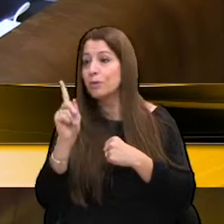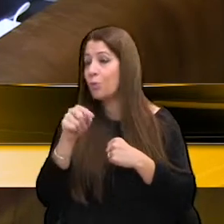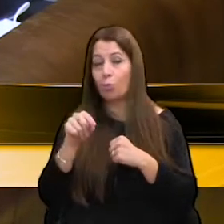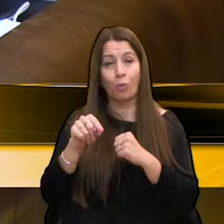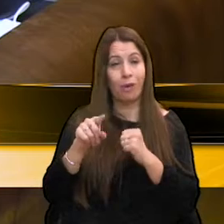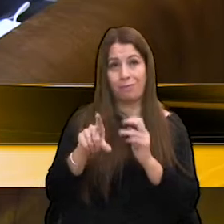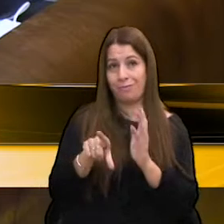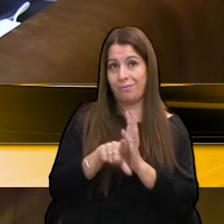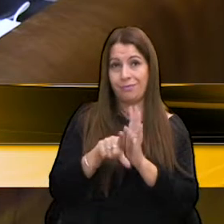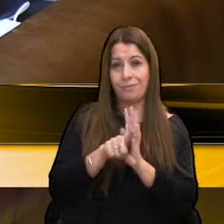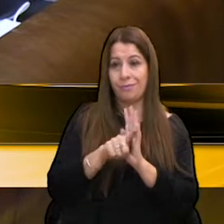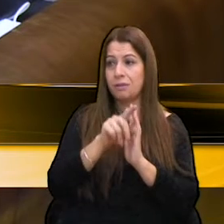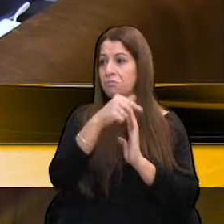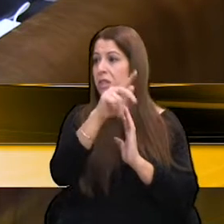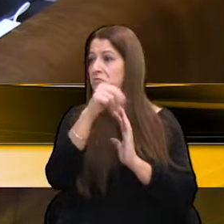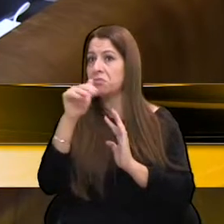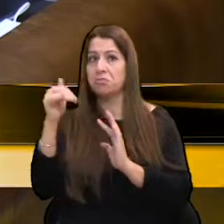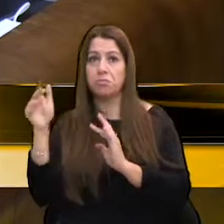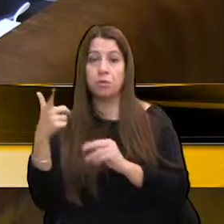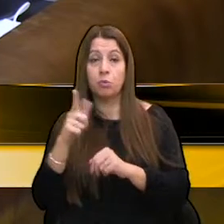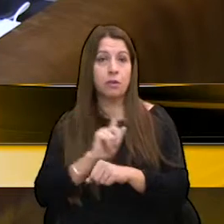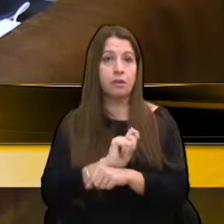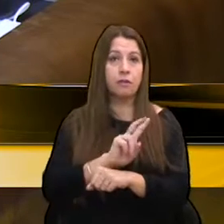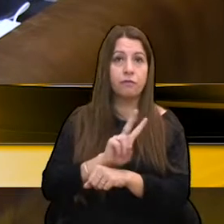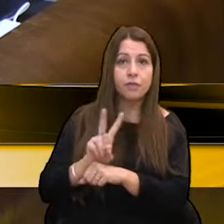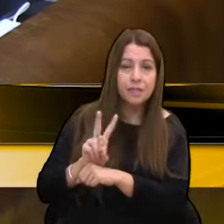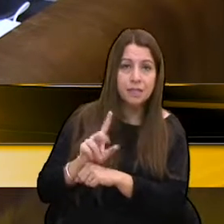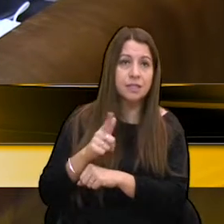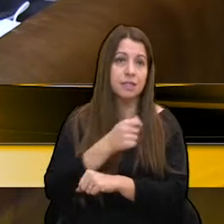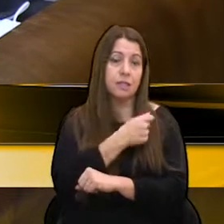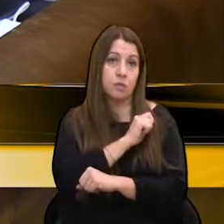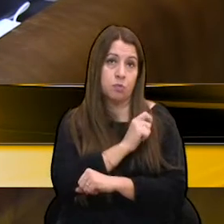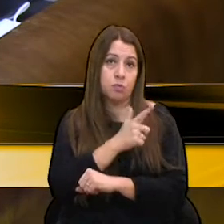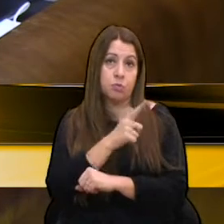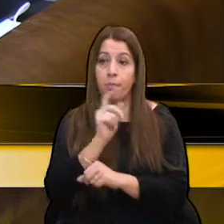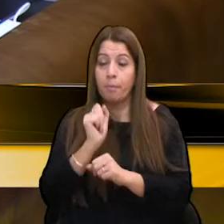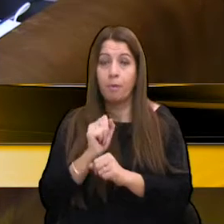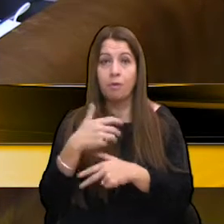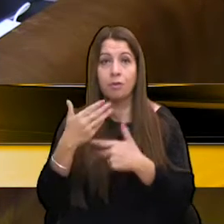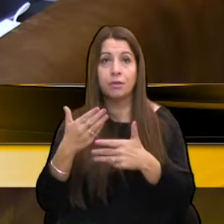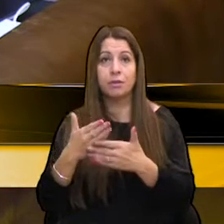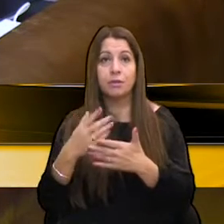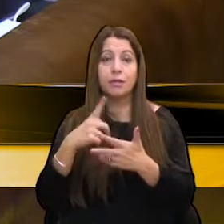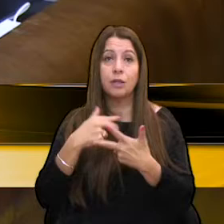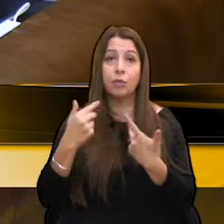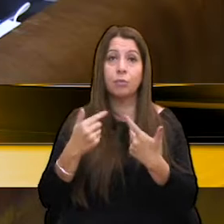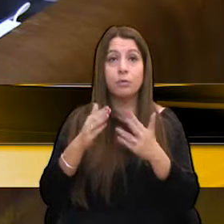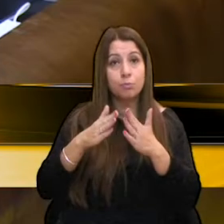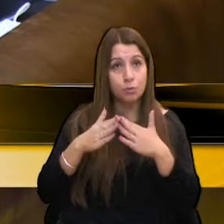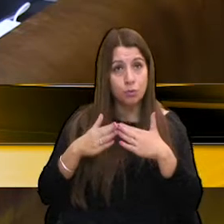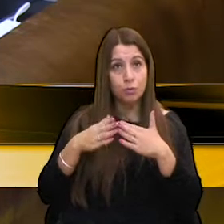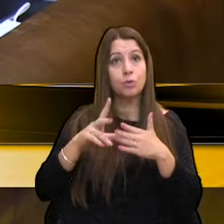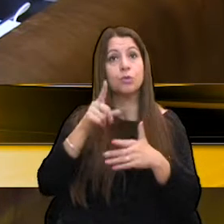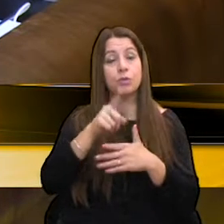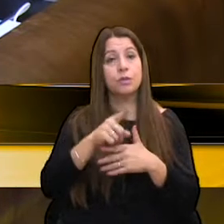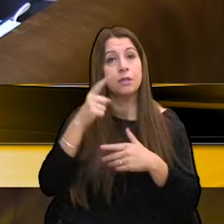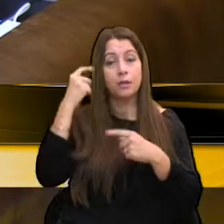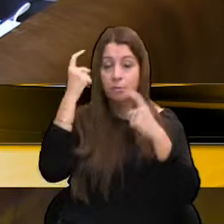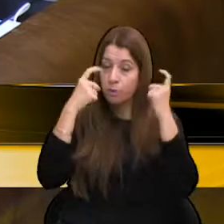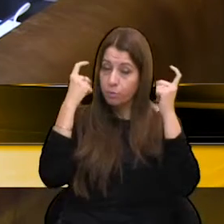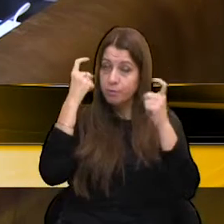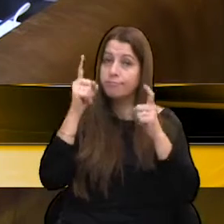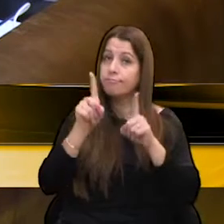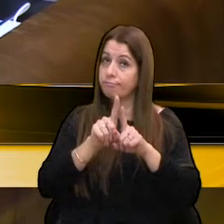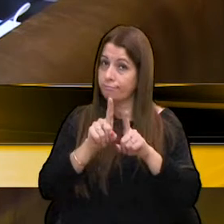ilegais, né? Que circulam para lá e para cá, que tem fiscalização, não podem funcionar, mas enfim, tem algumas solicitações, então essa sua preocupação é